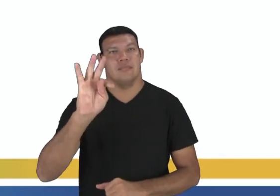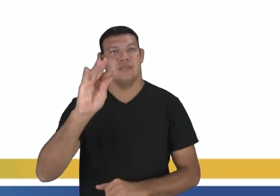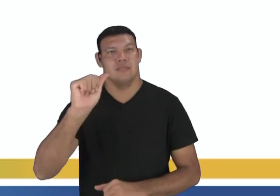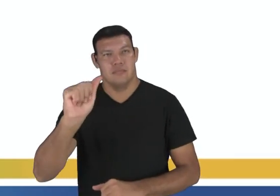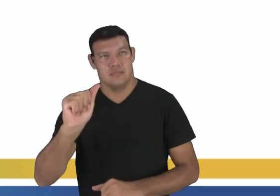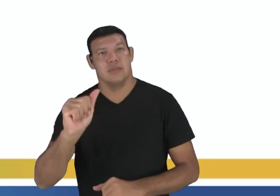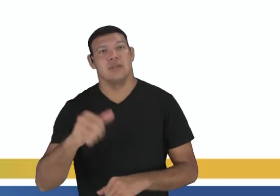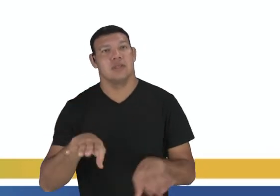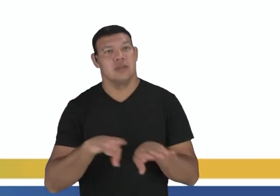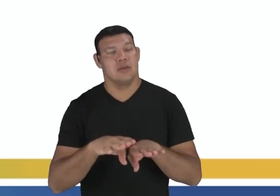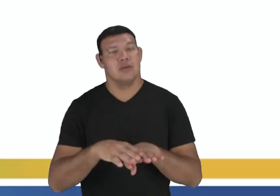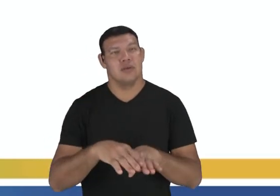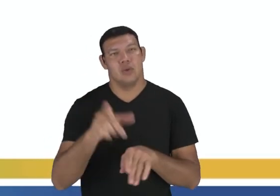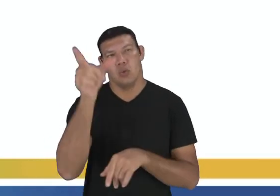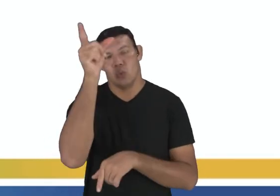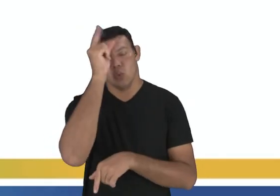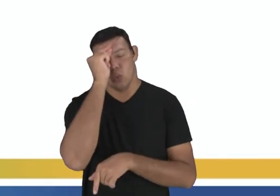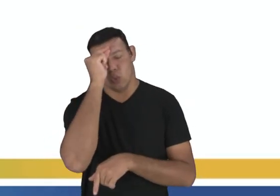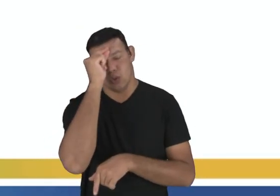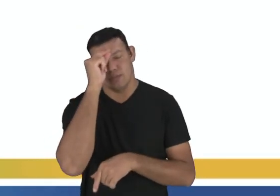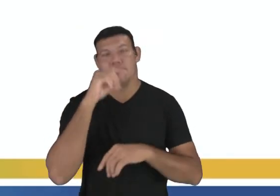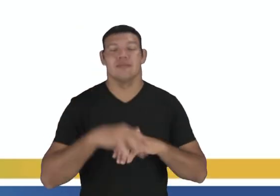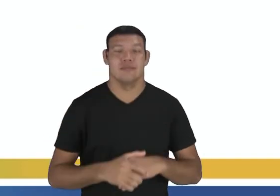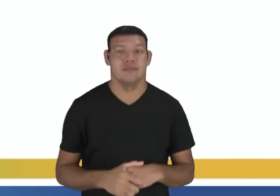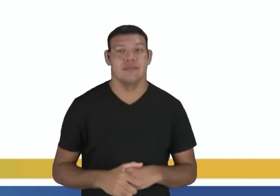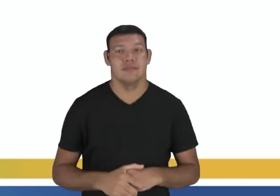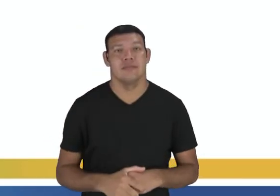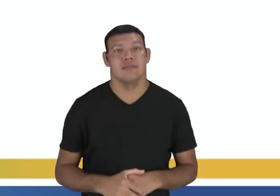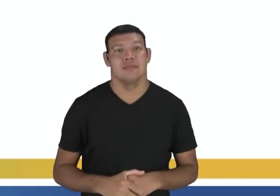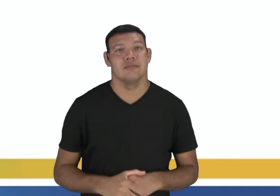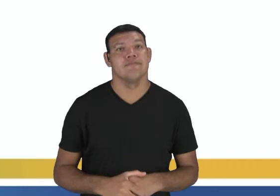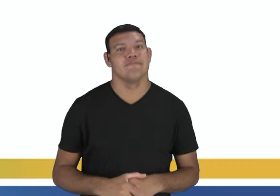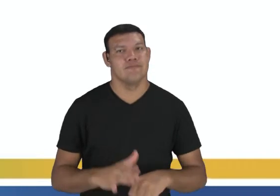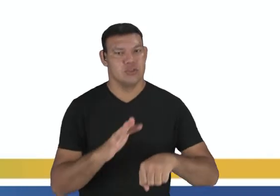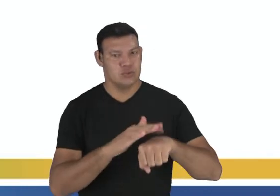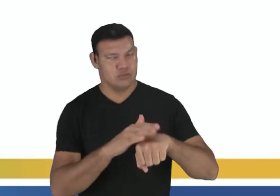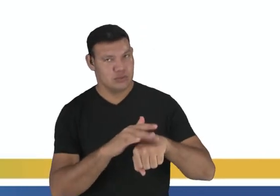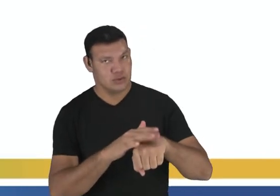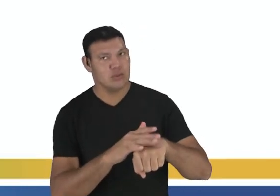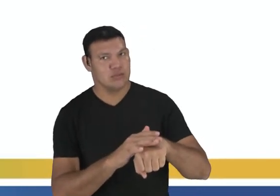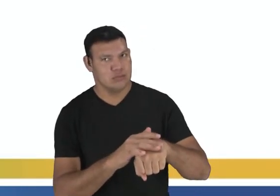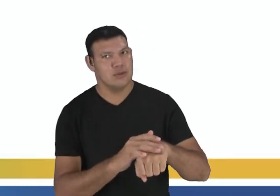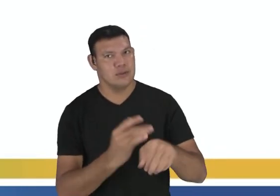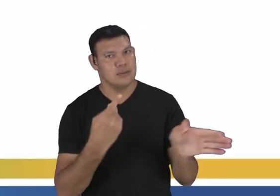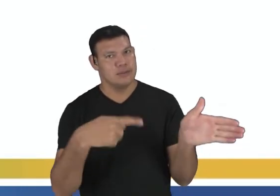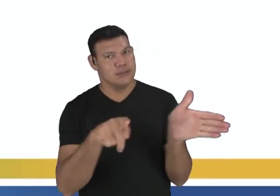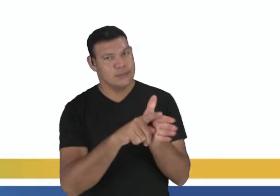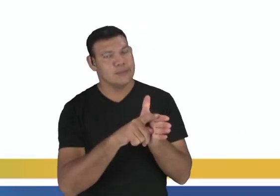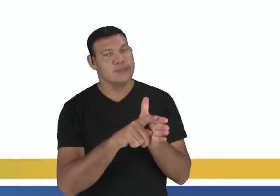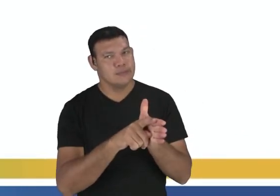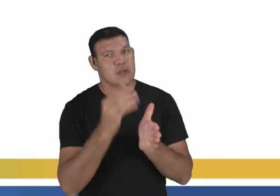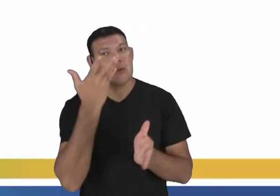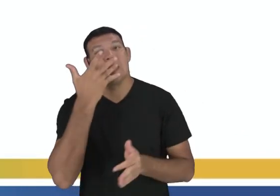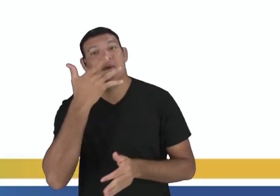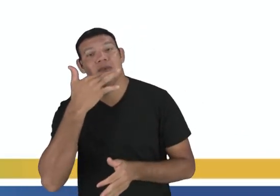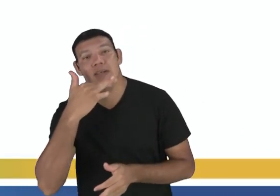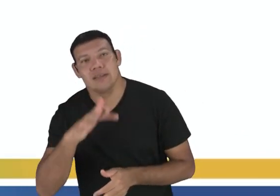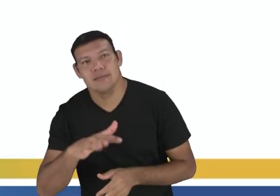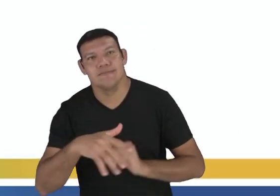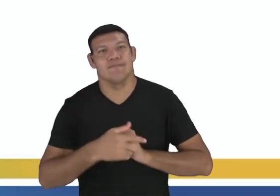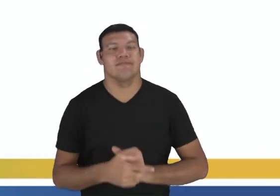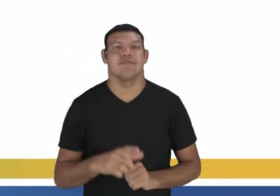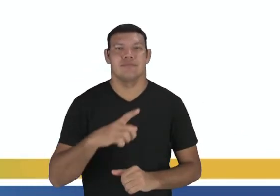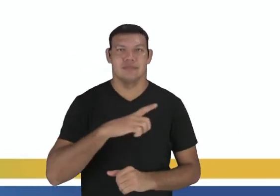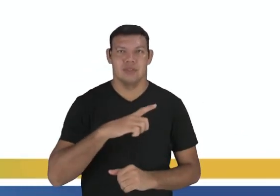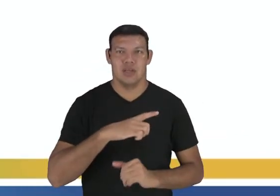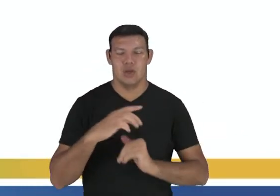Então, é fácil de tratar, mas que se não for tratado, traz prejuízos, porque imaginem, essa doença acomete mais criança. Uma criança com anemia,